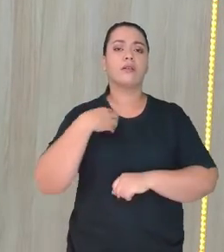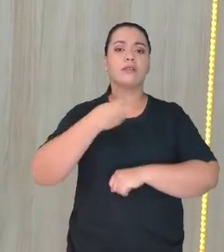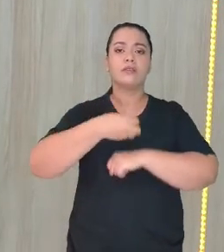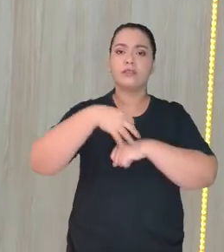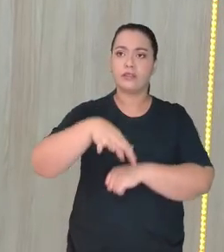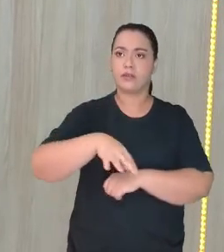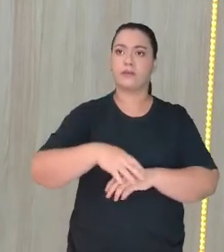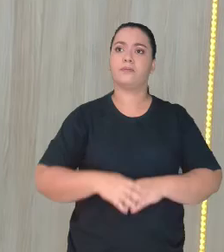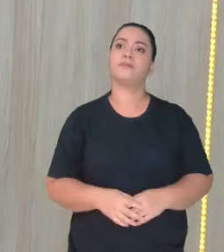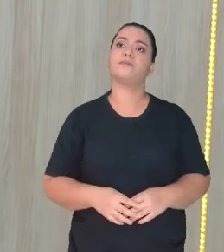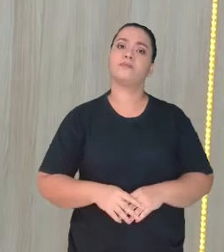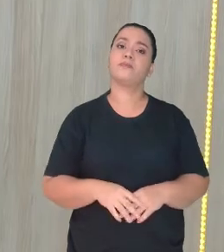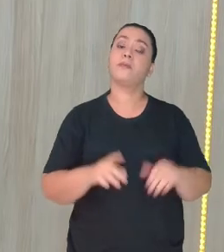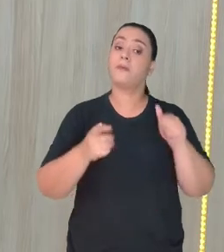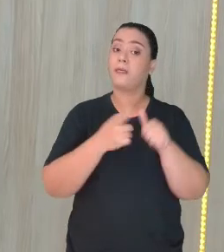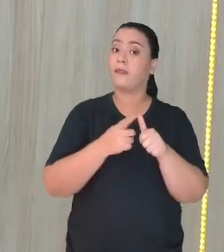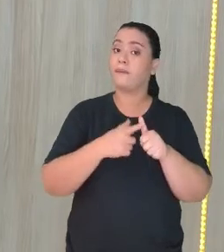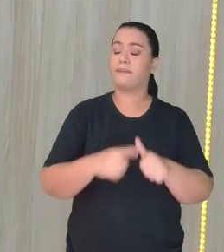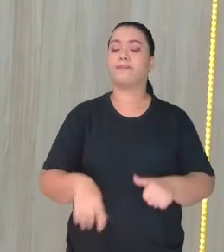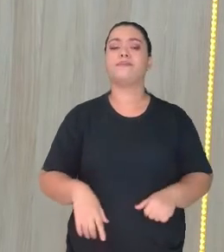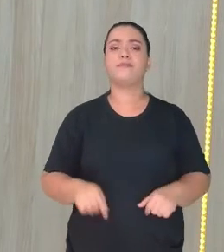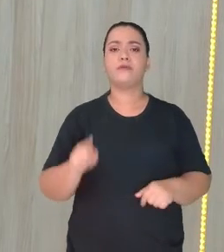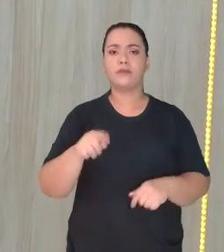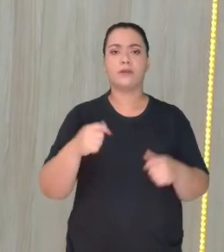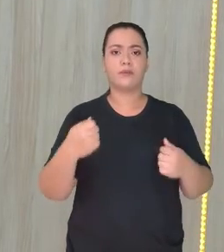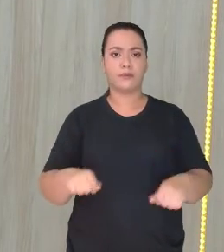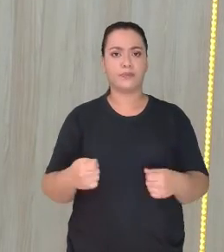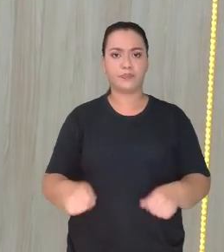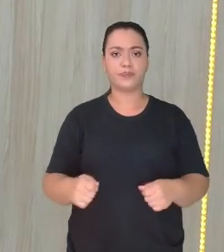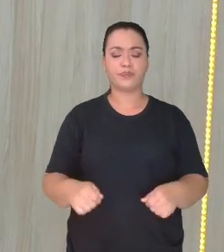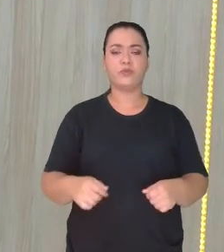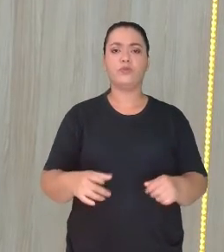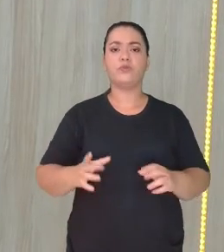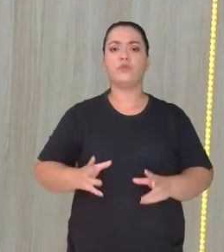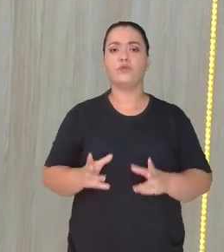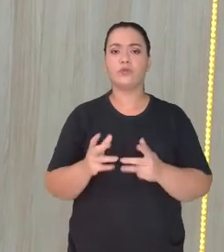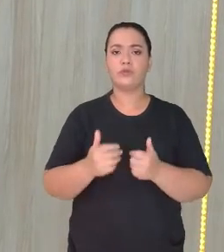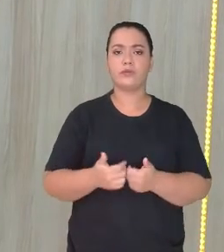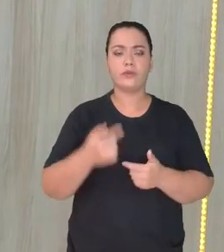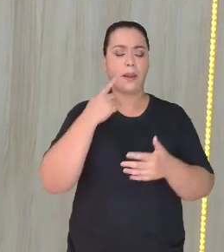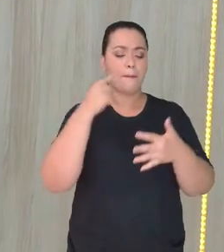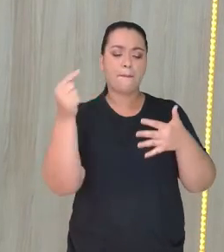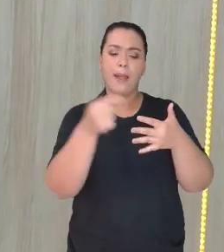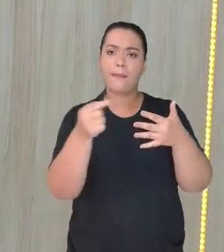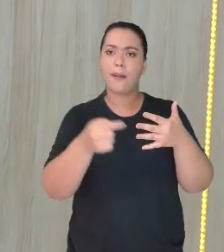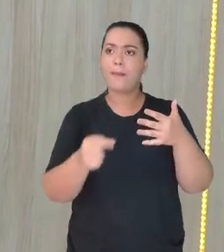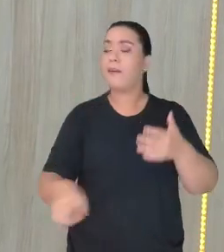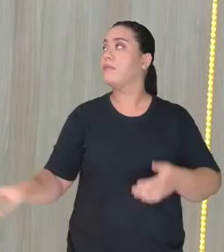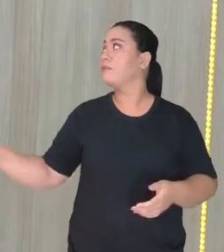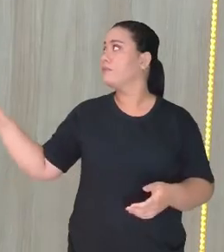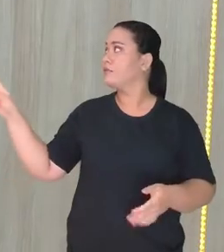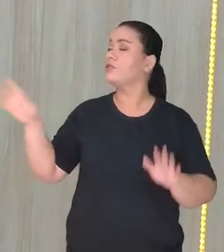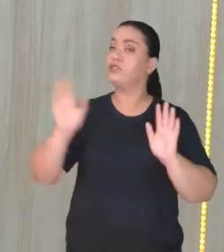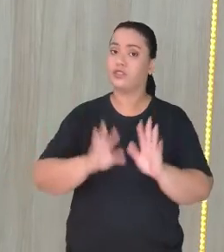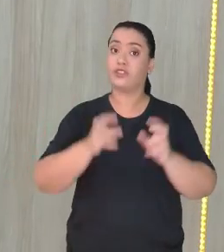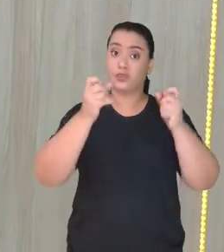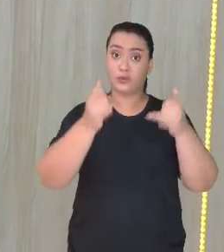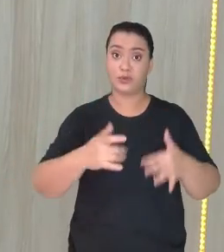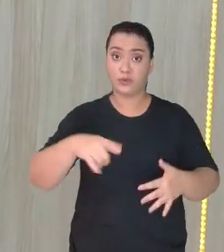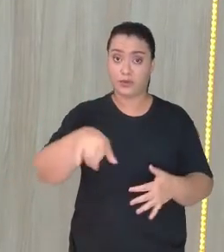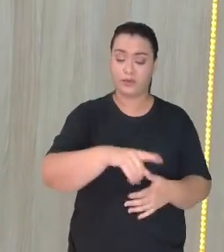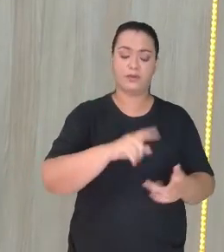problemas como estes. Então, primeiro, você tem que seguir todos esses passos aí, tá? Que a gente falou no início da